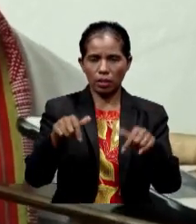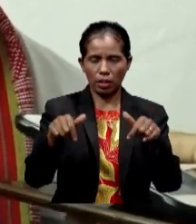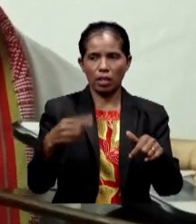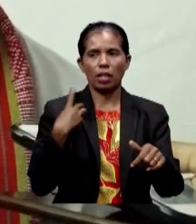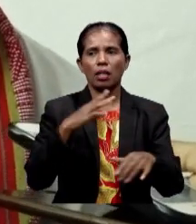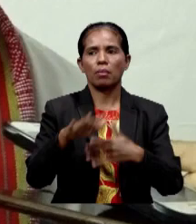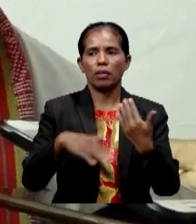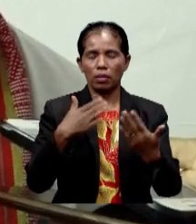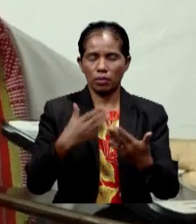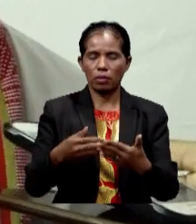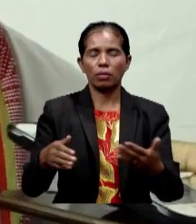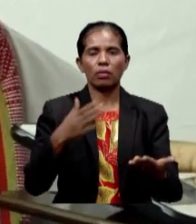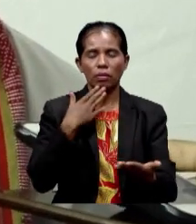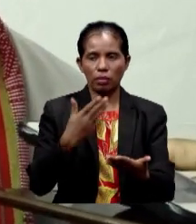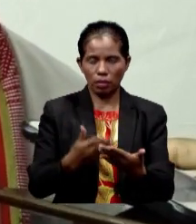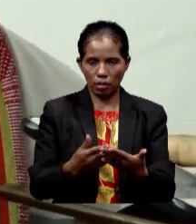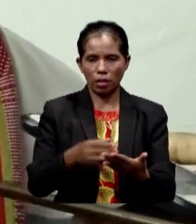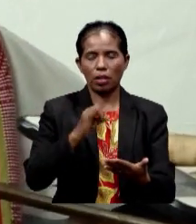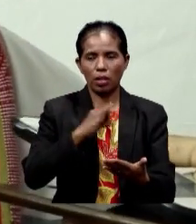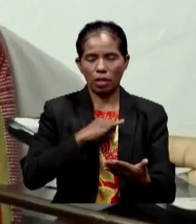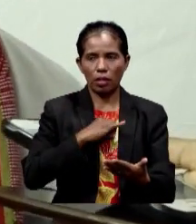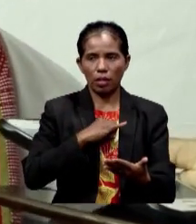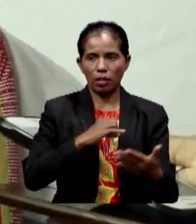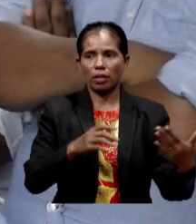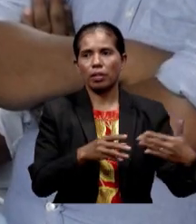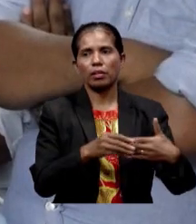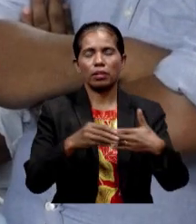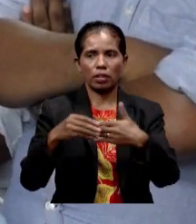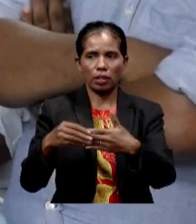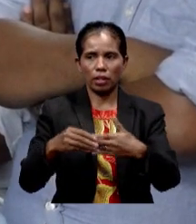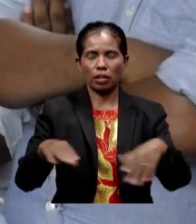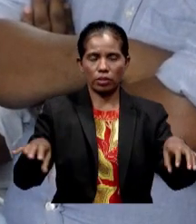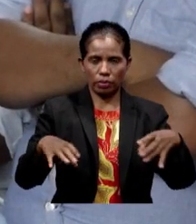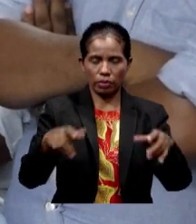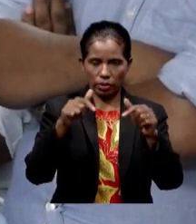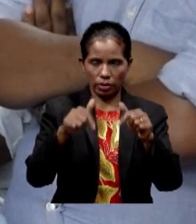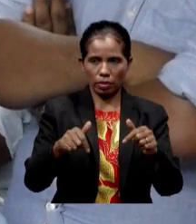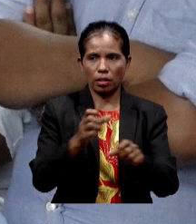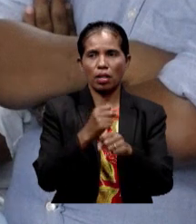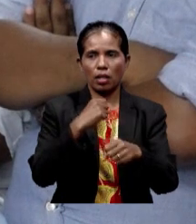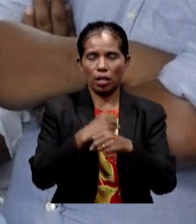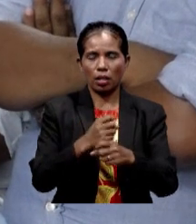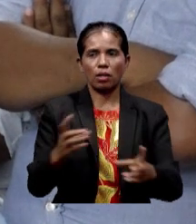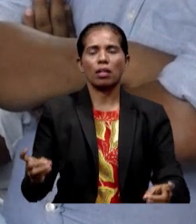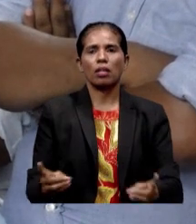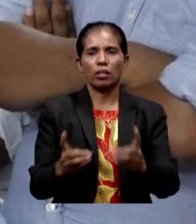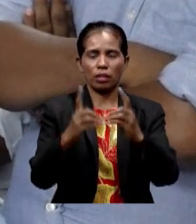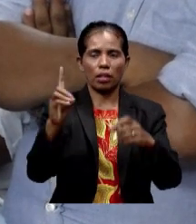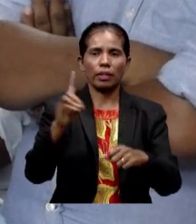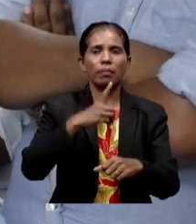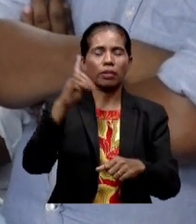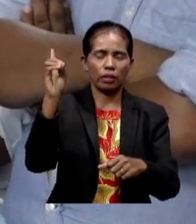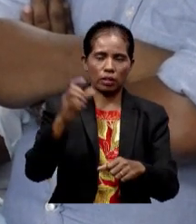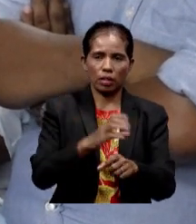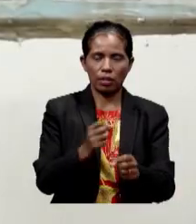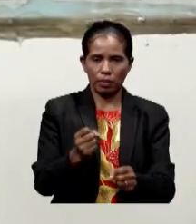luta kolektivo ida ke betulan ao maka lidera operação demonstração sira e depois ne maka ma sempre